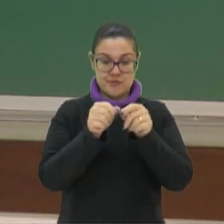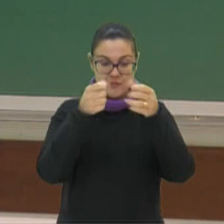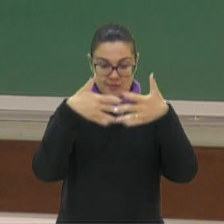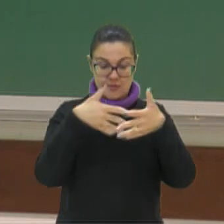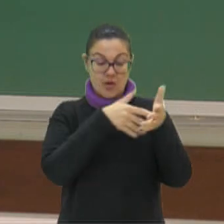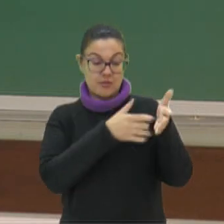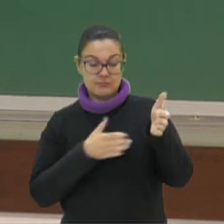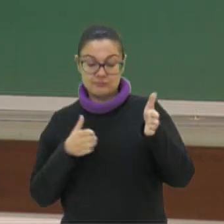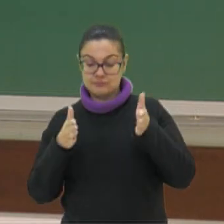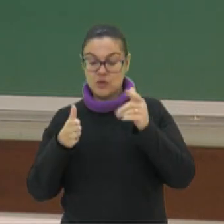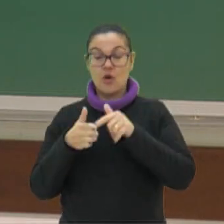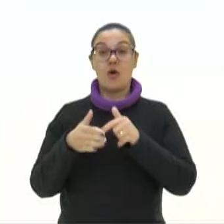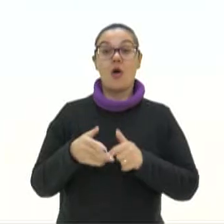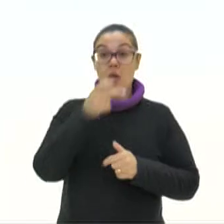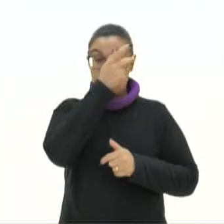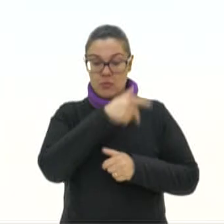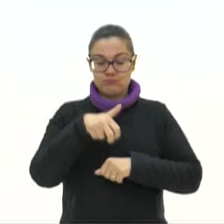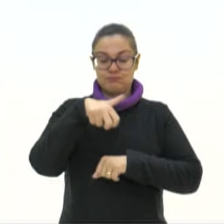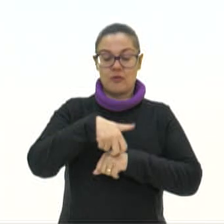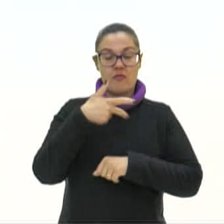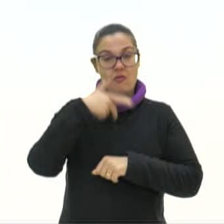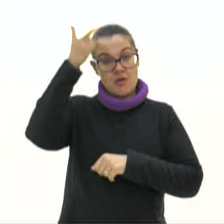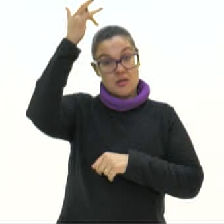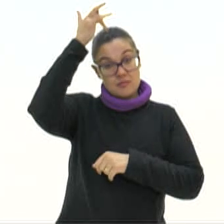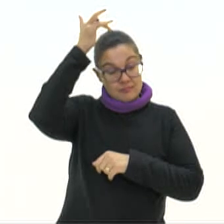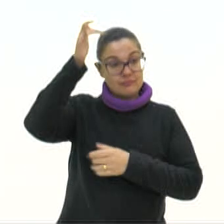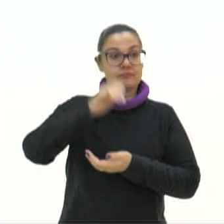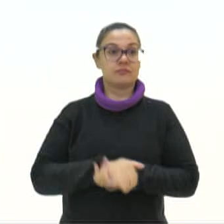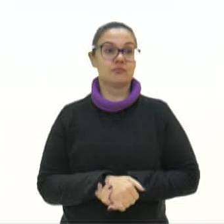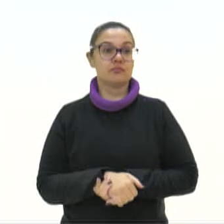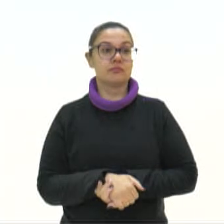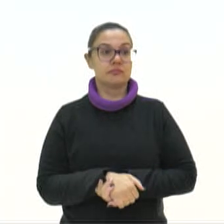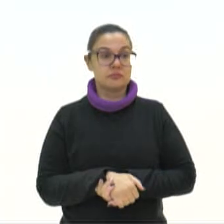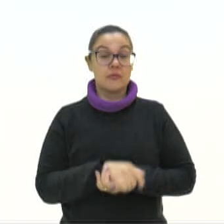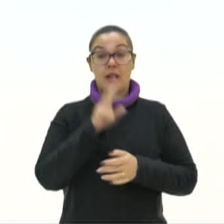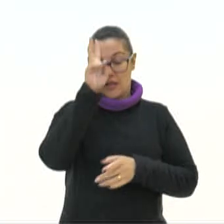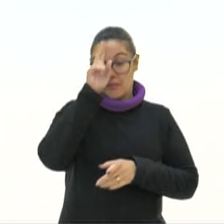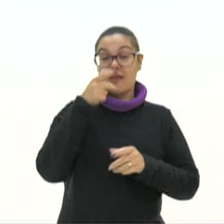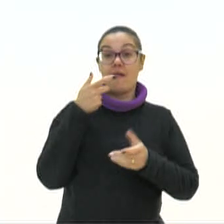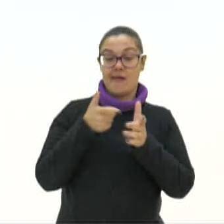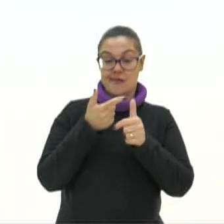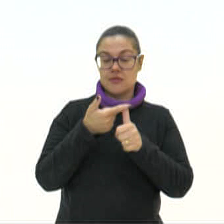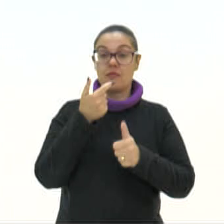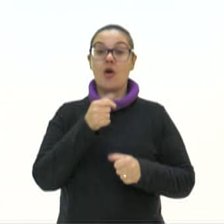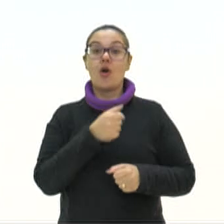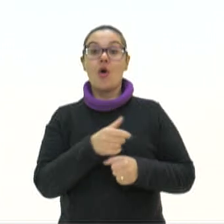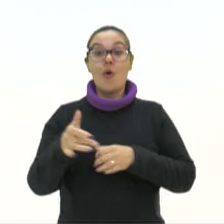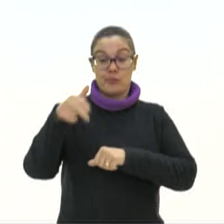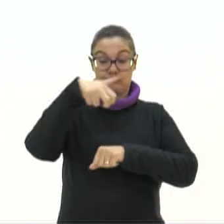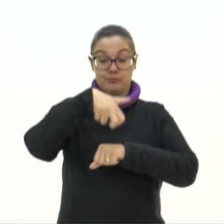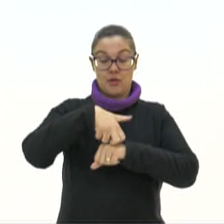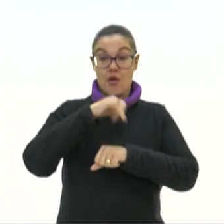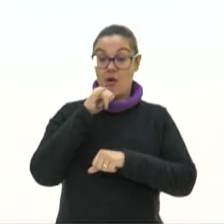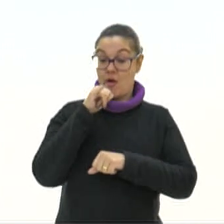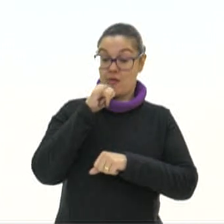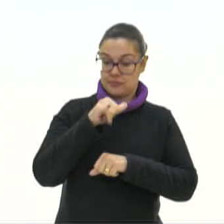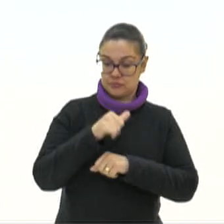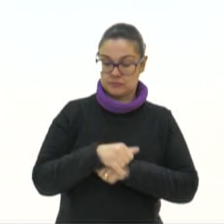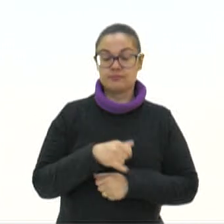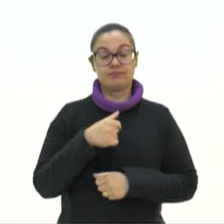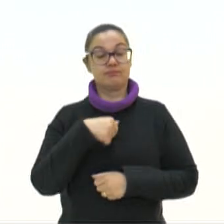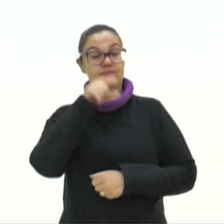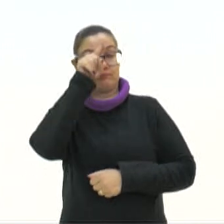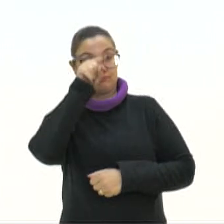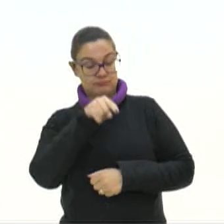pouco. O réu afirmou que era inocente. Lá estava assim, o réu afirmou, abre aspas, sou inocente. E aqui o